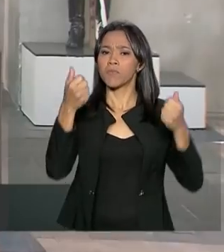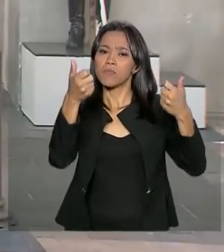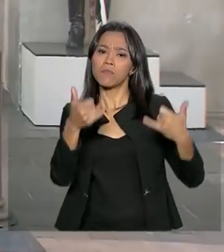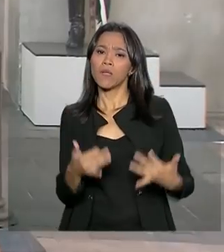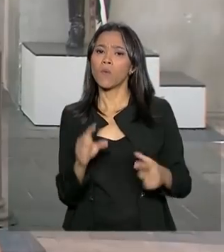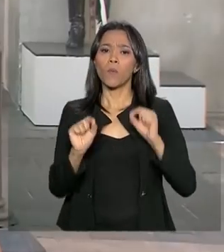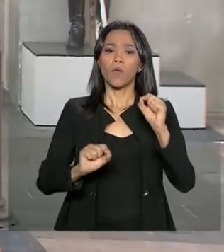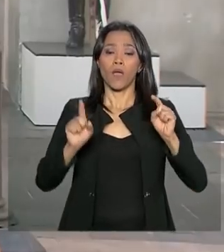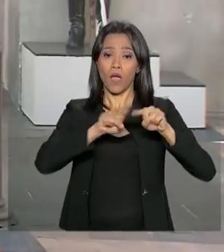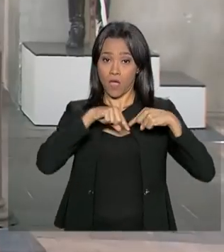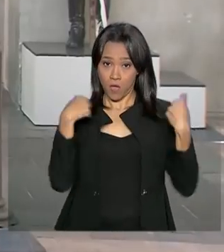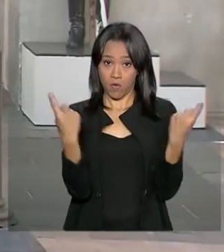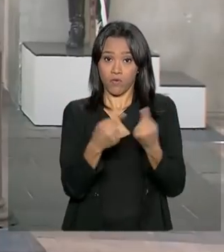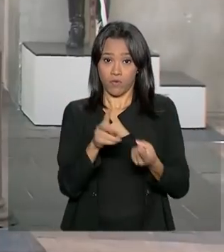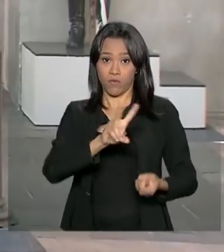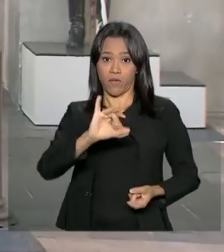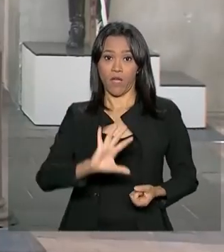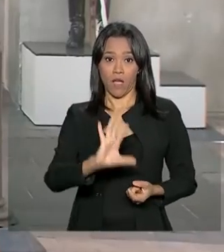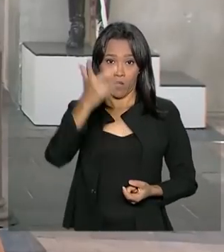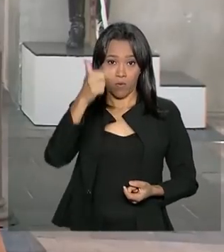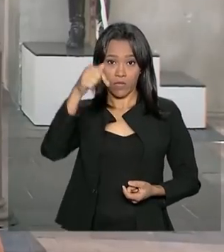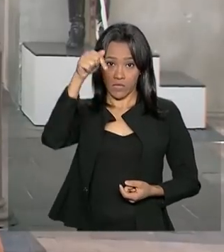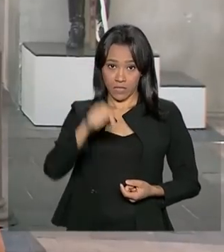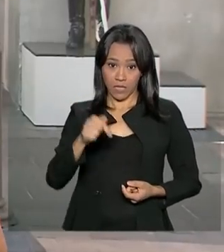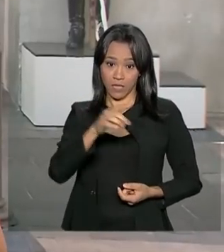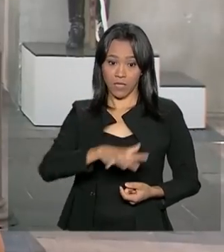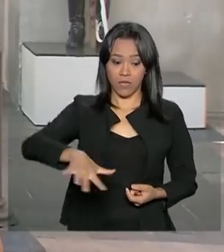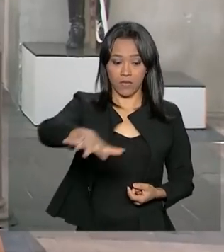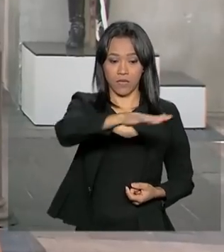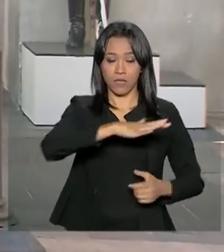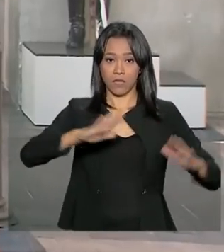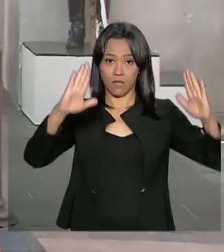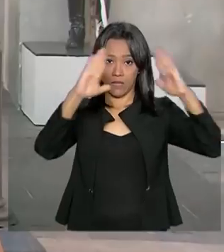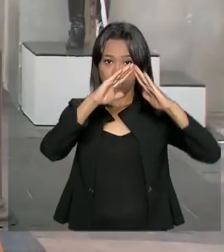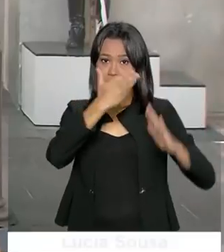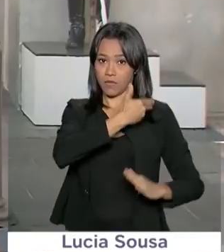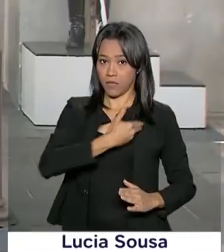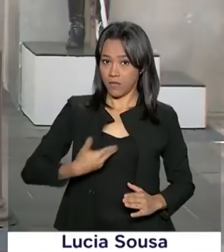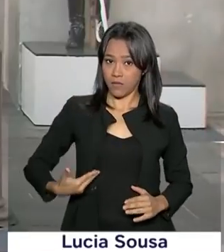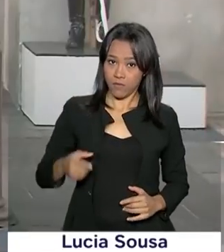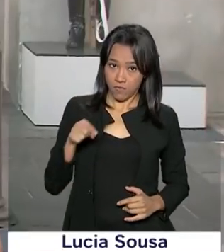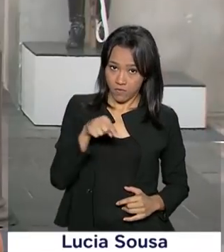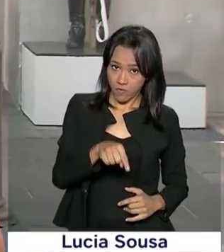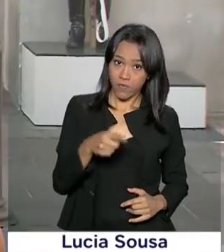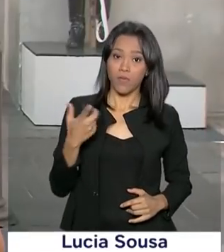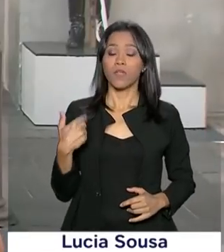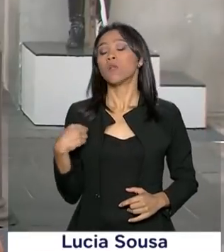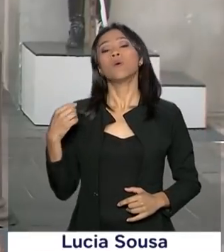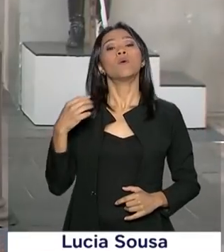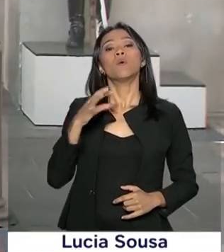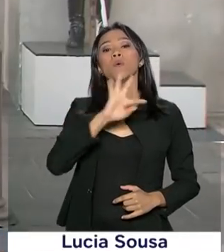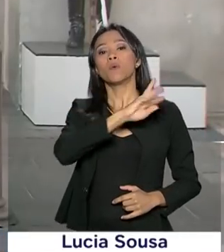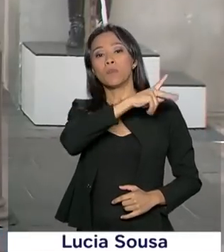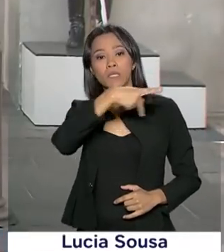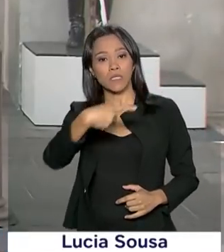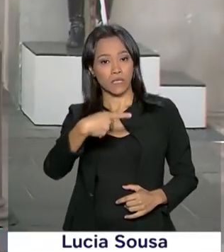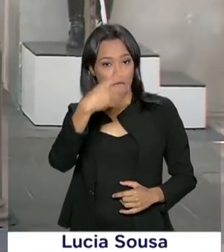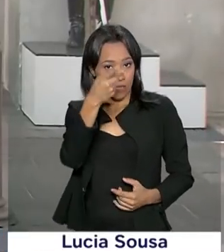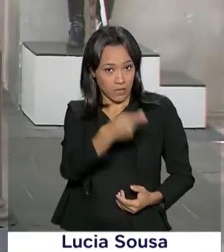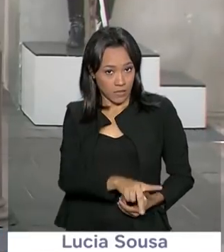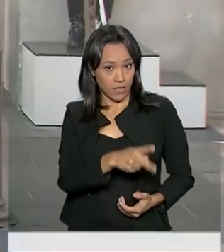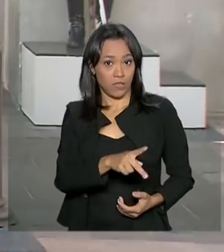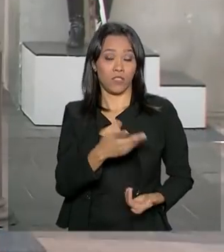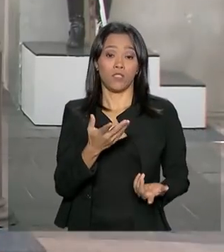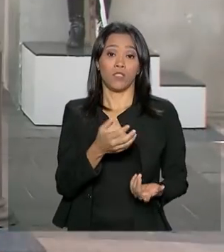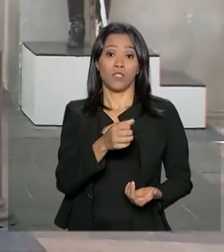será realizada aqui no Palácio de la Moneda, que fica no centro da cidade. Presidentes sul-americanos e o presidente Jair Bolsonaro